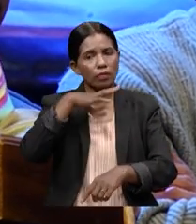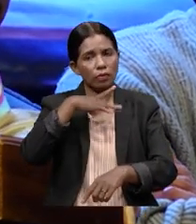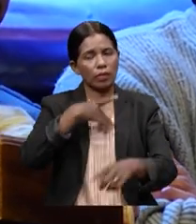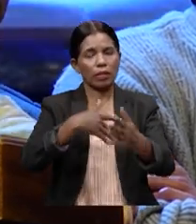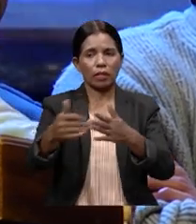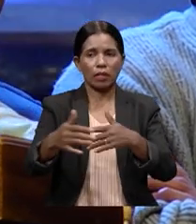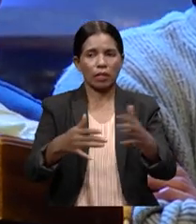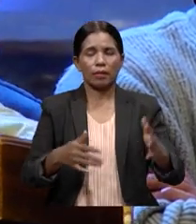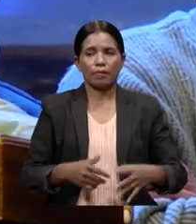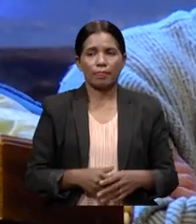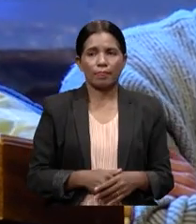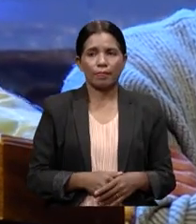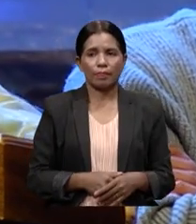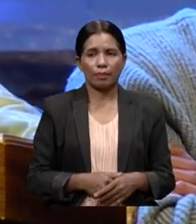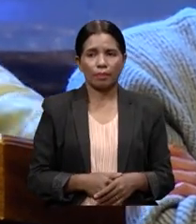arbiro.